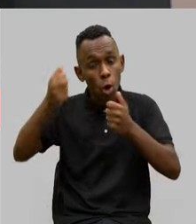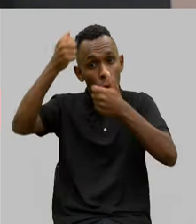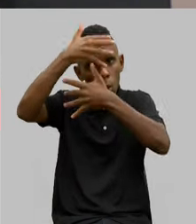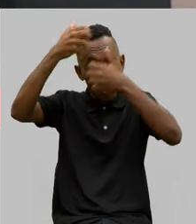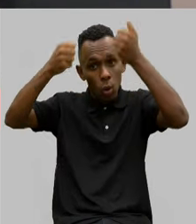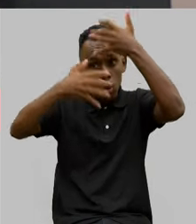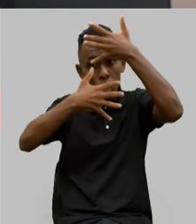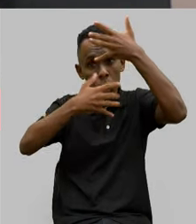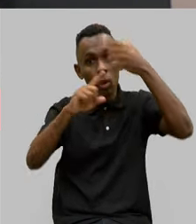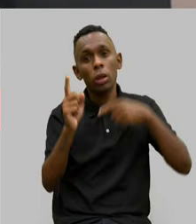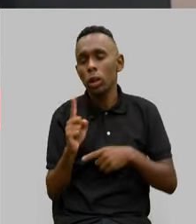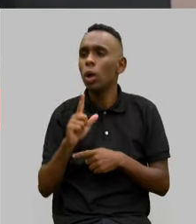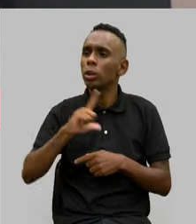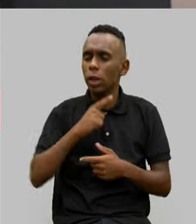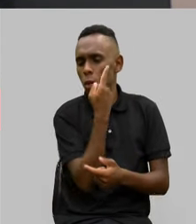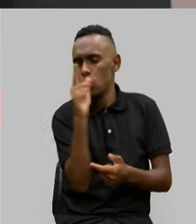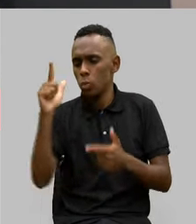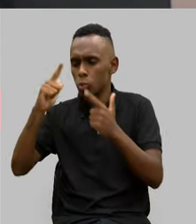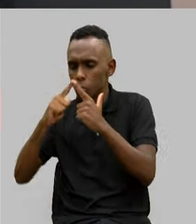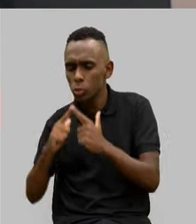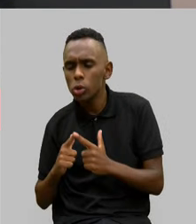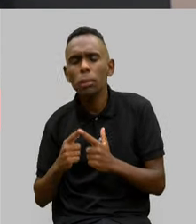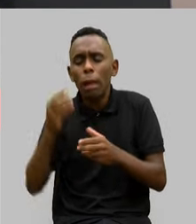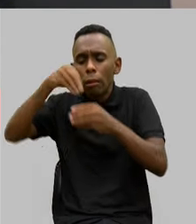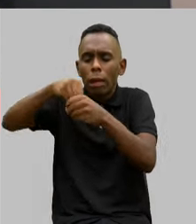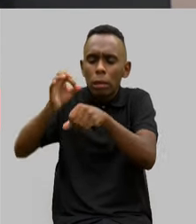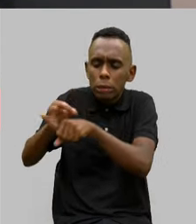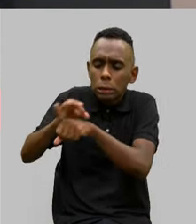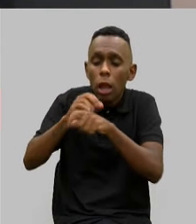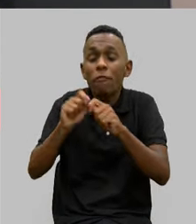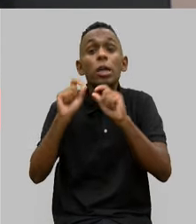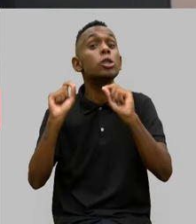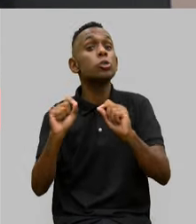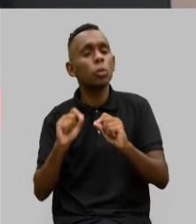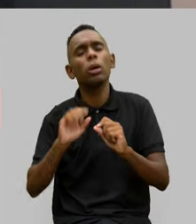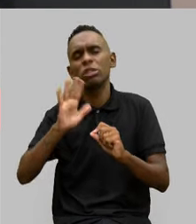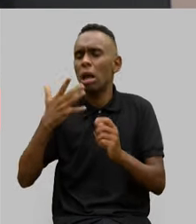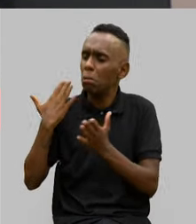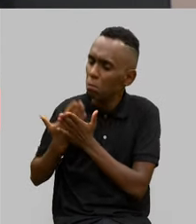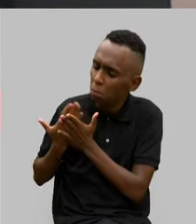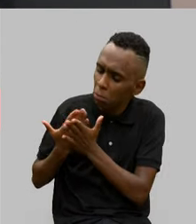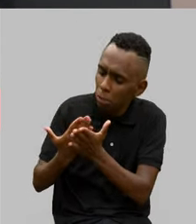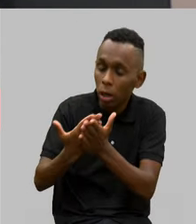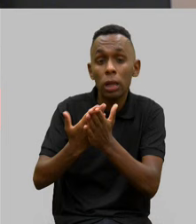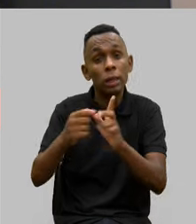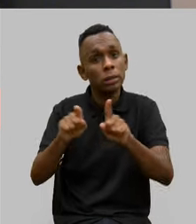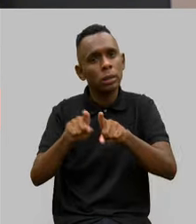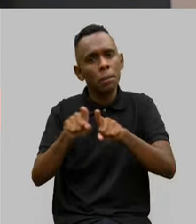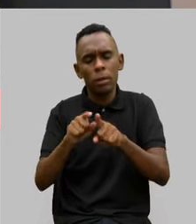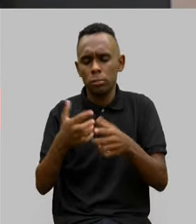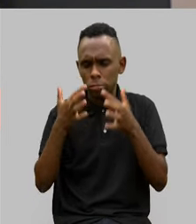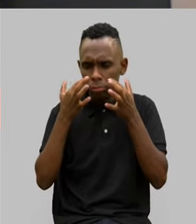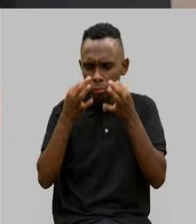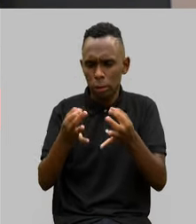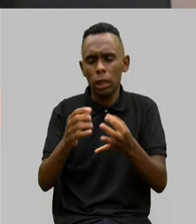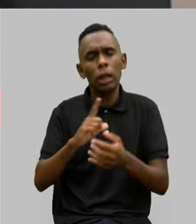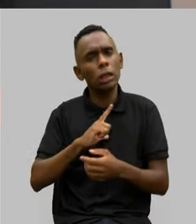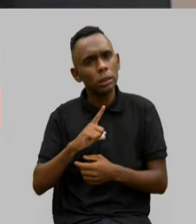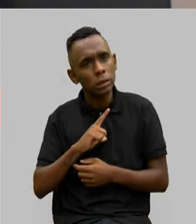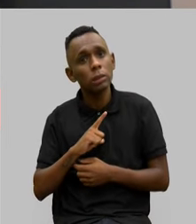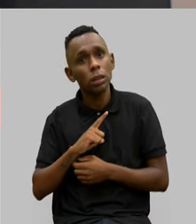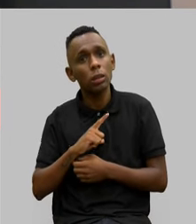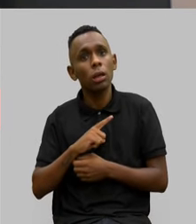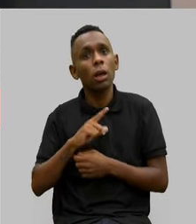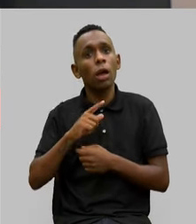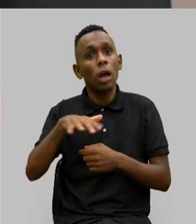nas outras células também faz o qu nessas células então nós já trabalhamos bastante com isso e nós temos bastante interesse atualmente em trabalhar